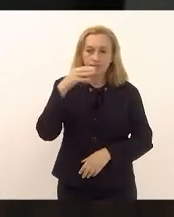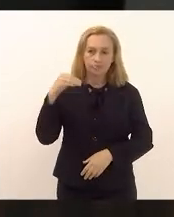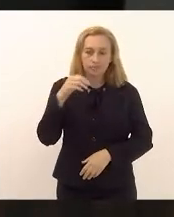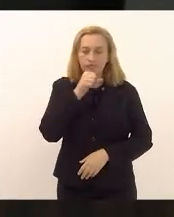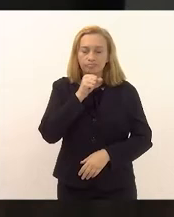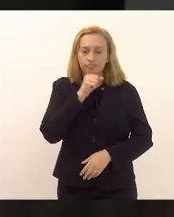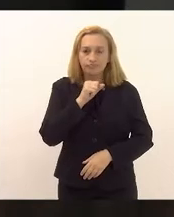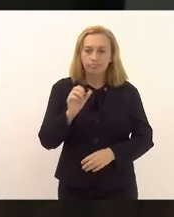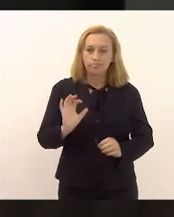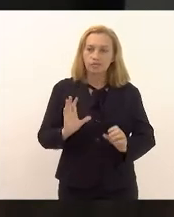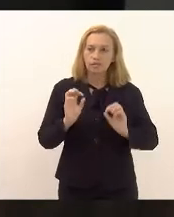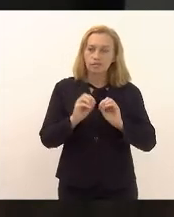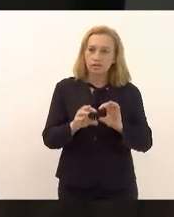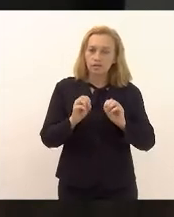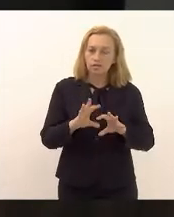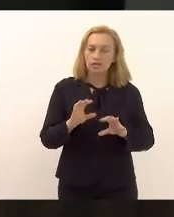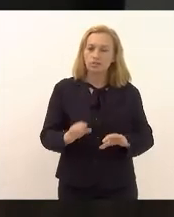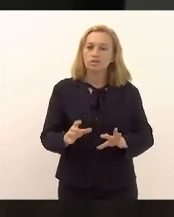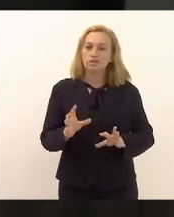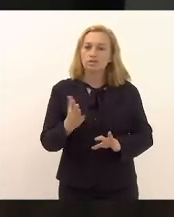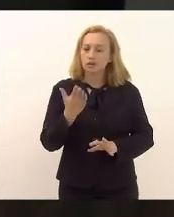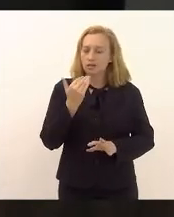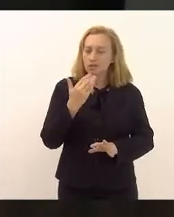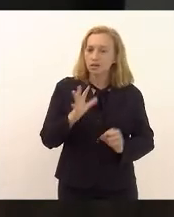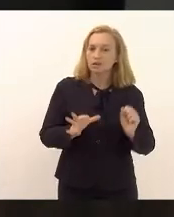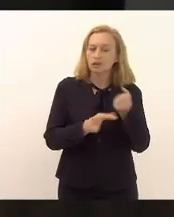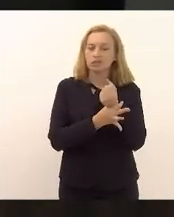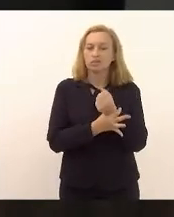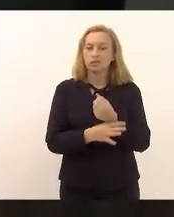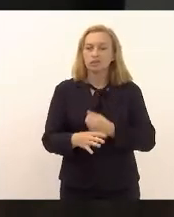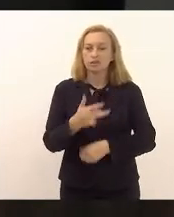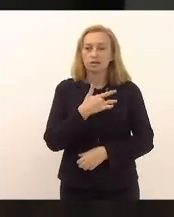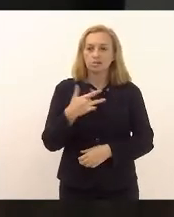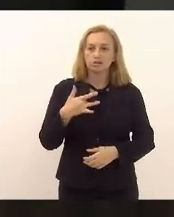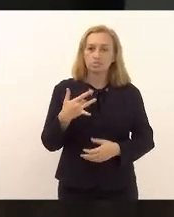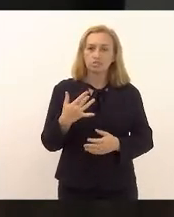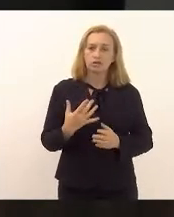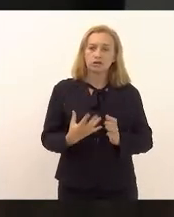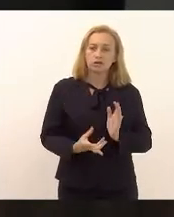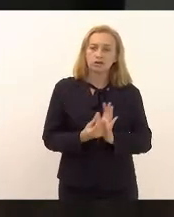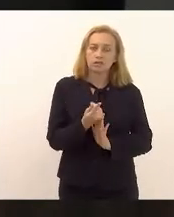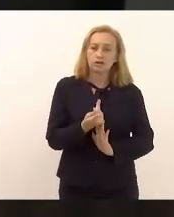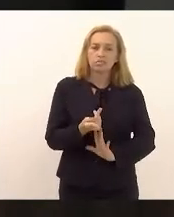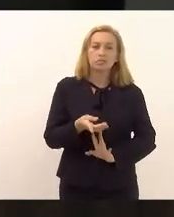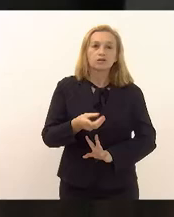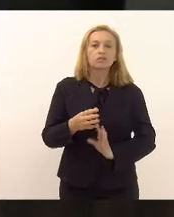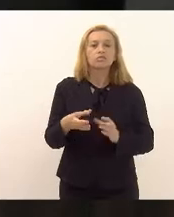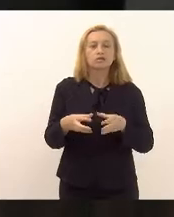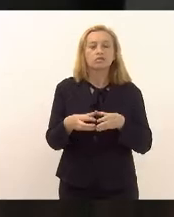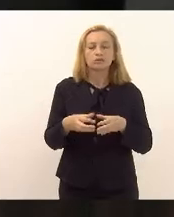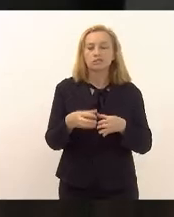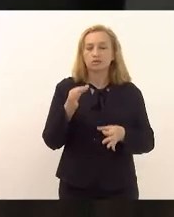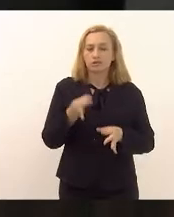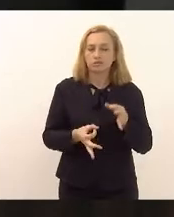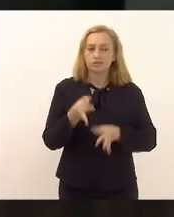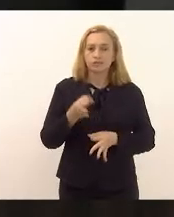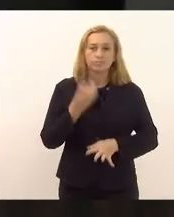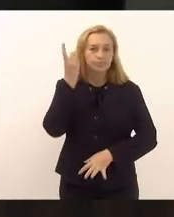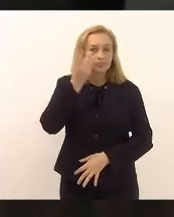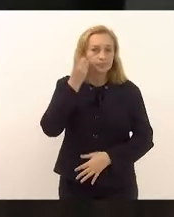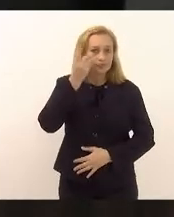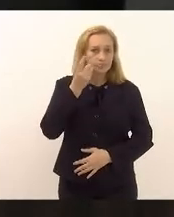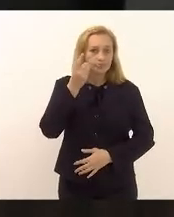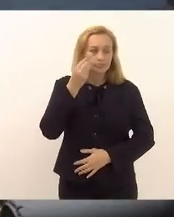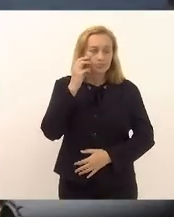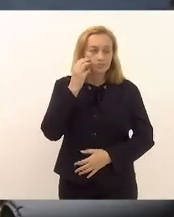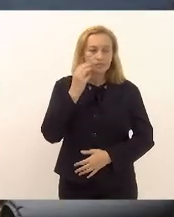Educação, de Segurança Alimentar, de Saúde e Orçamento. para emitir parecer pela Comissão de Constituição e Justiça, deputado Luiz